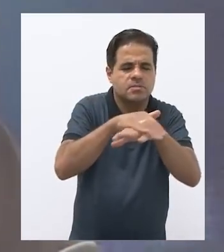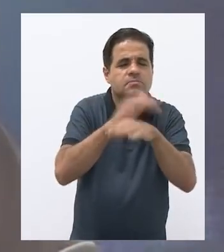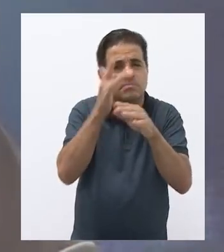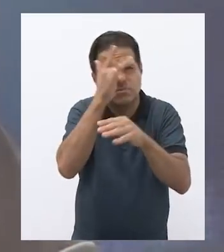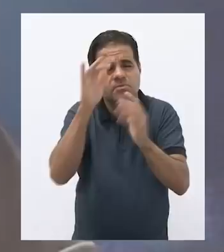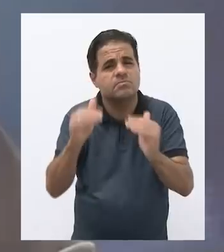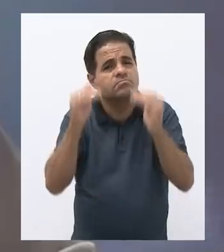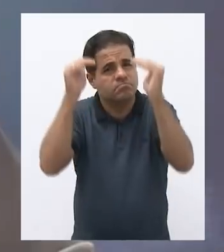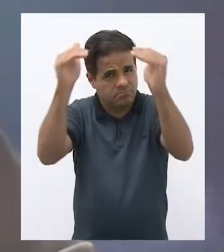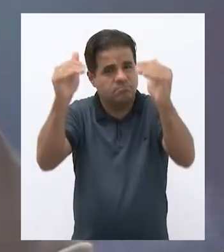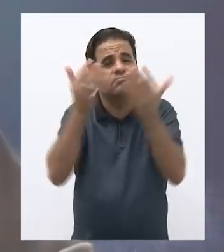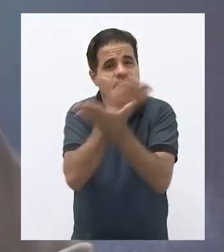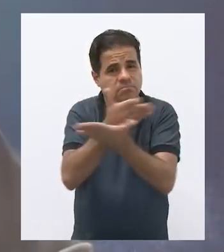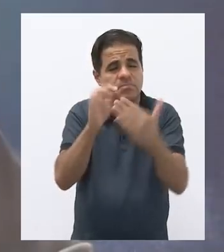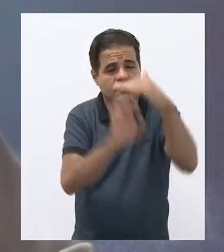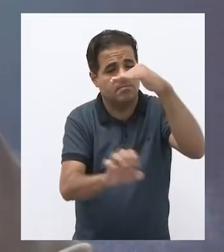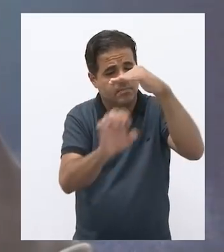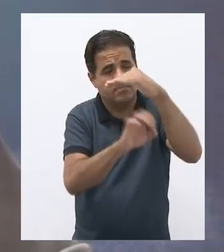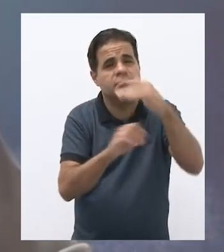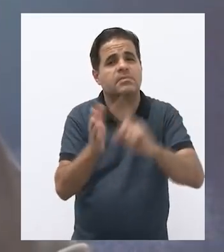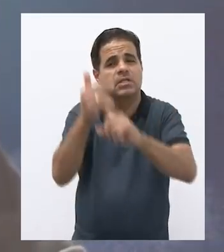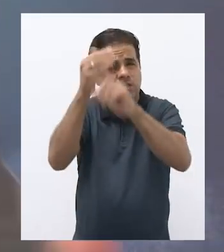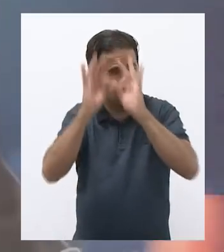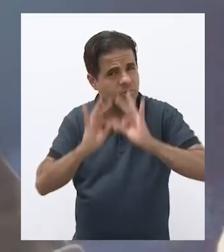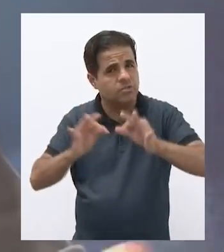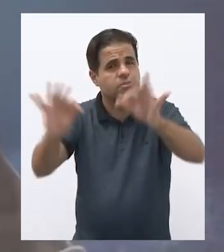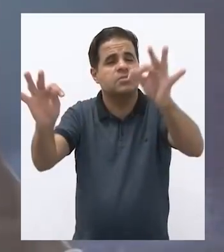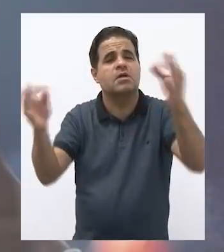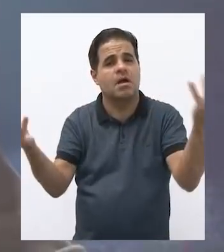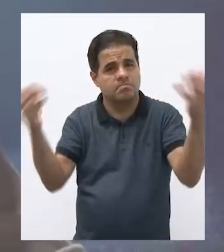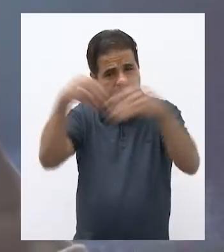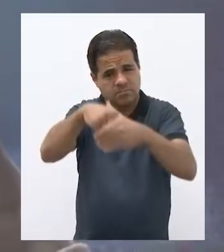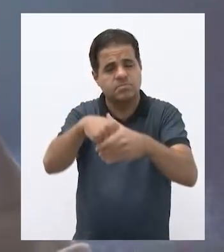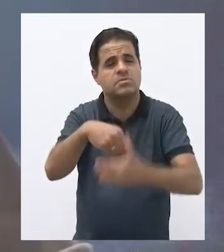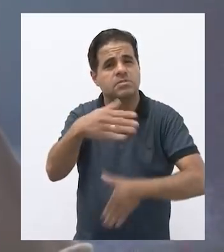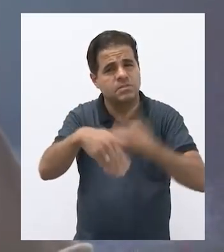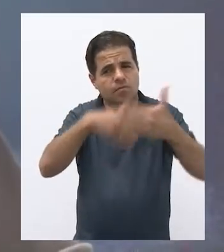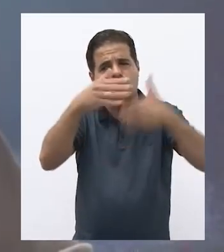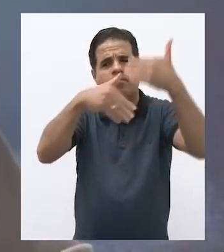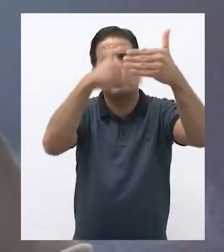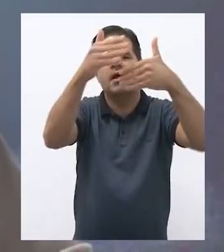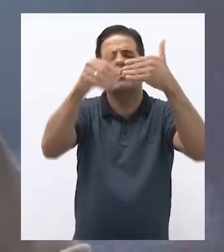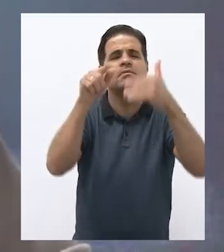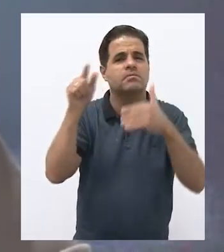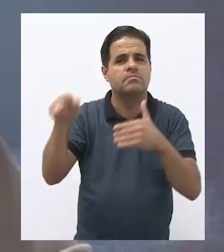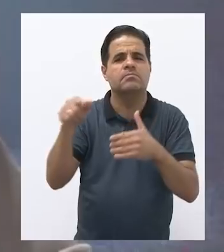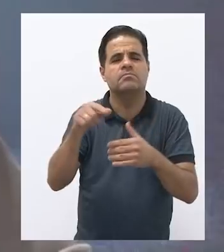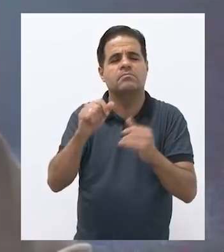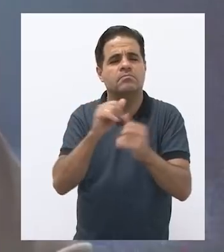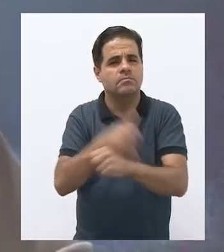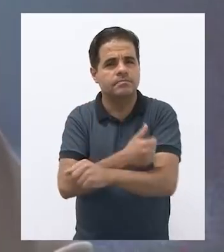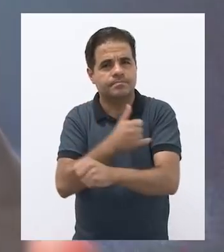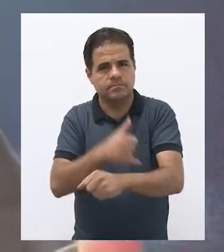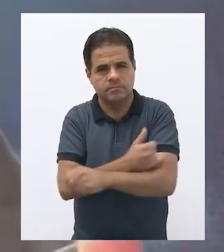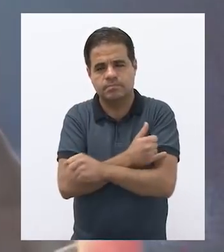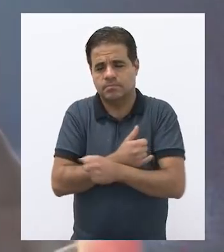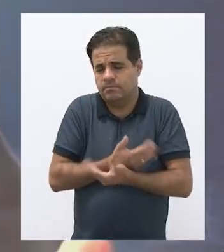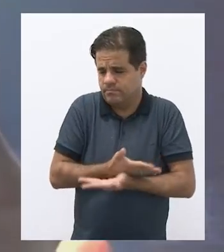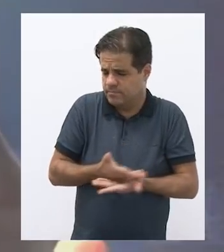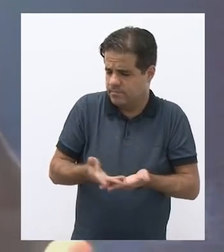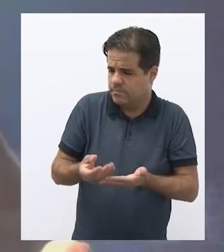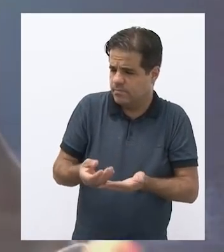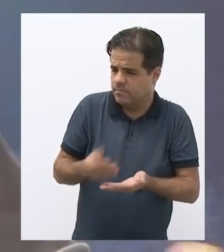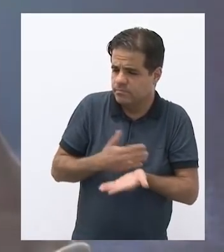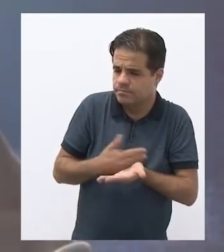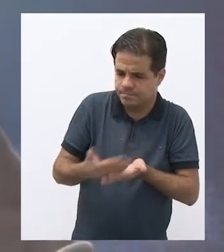executivos de empresas de tecnologia que estão implantando, desenvolvendo, não é, a infraestrutura, e aí que passaram